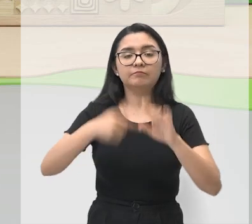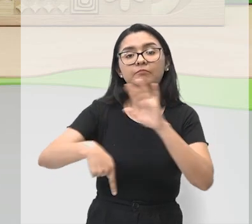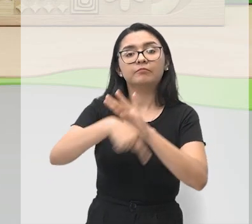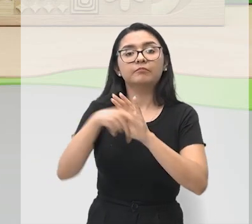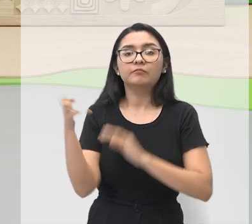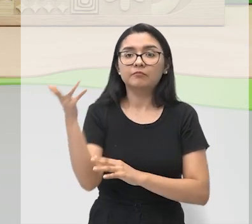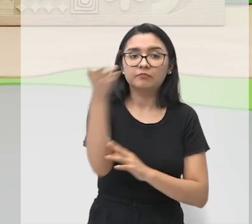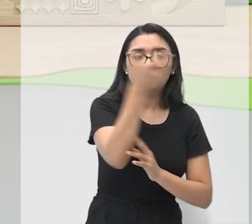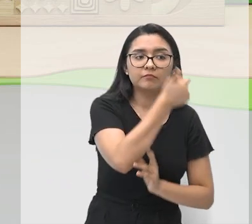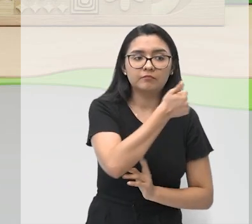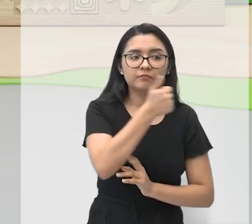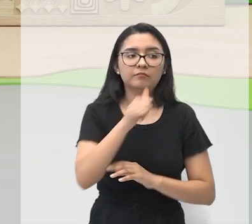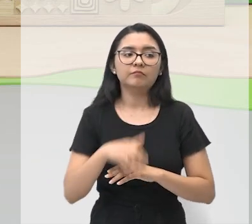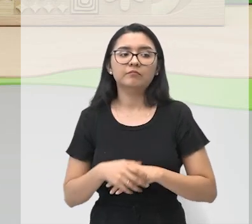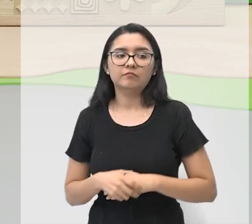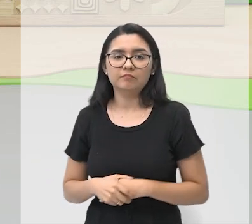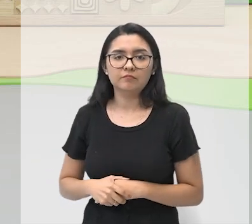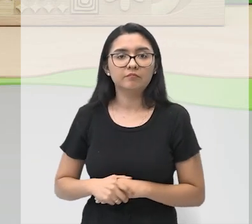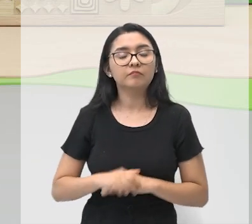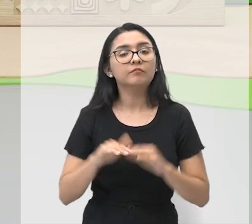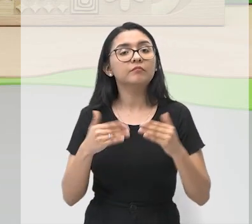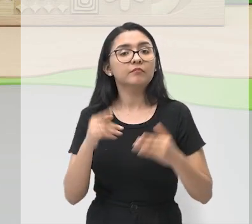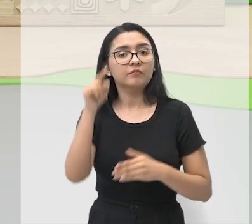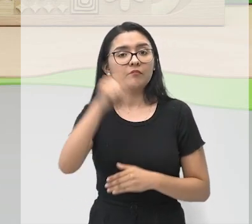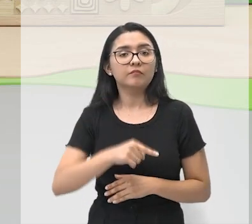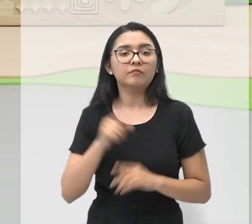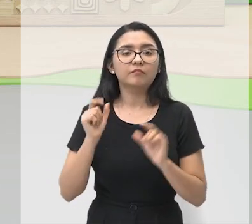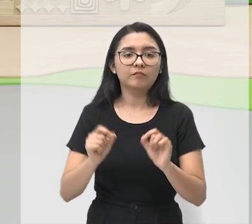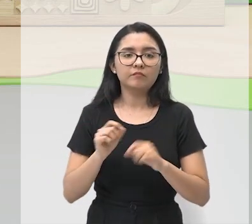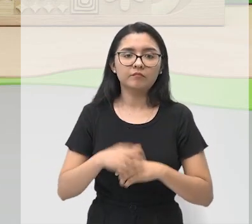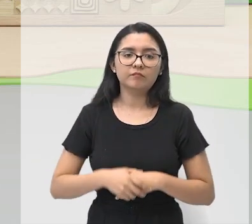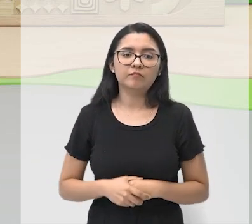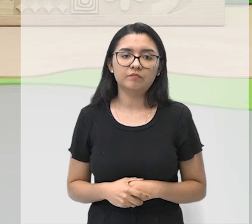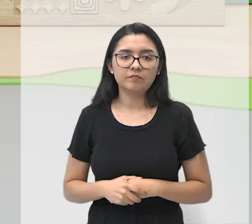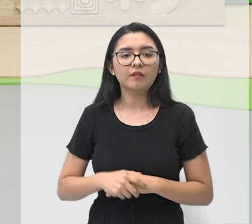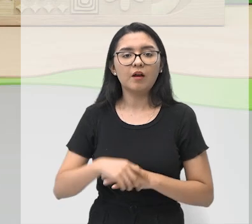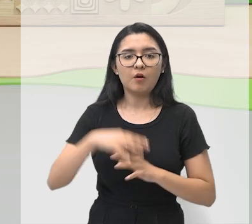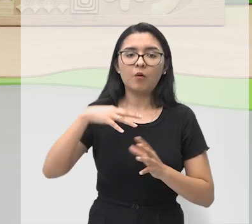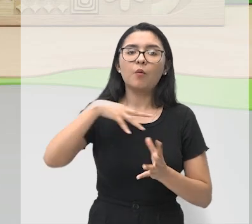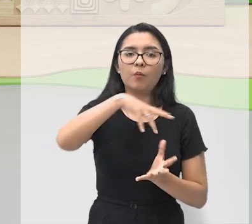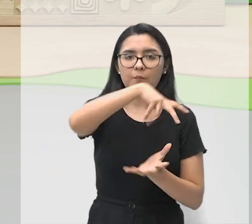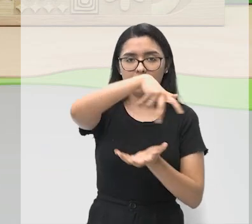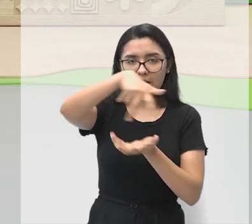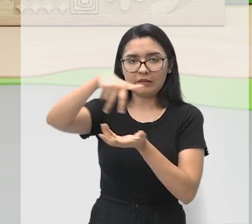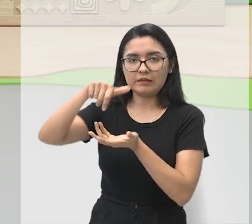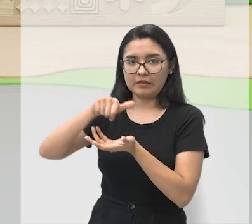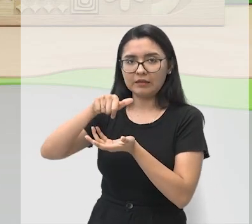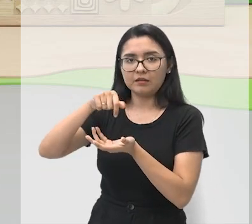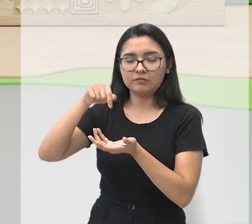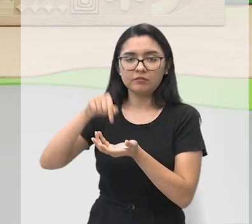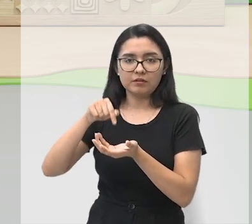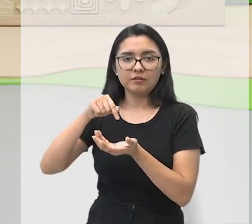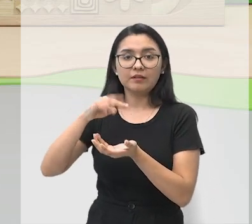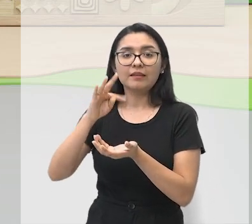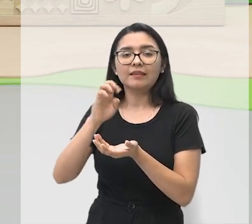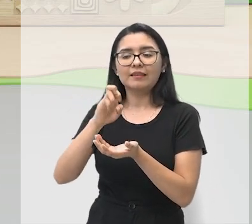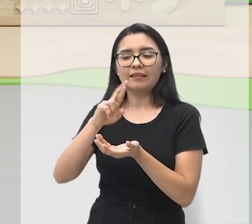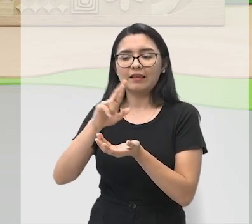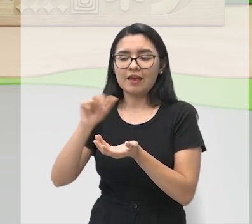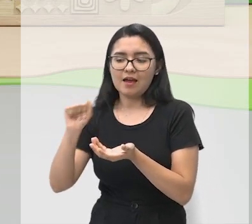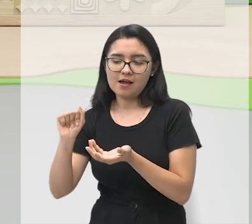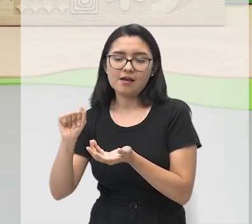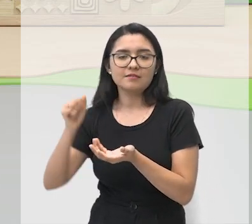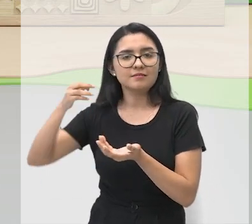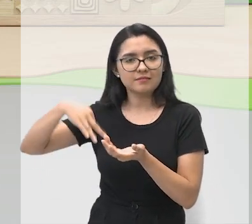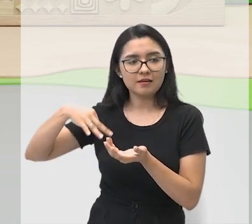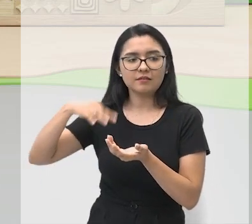um desses corpos celestes foi justamente o planeta Terra. Quando a professora fala